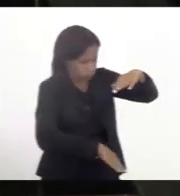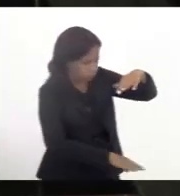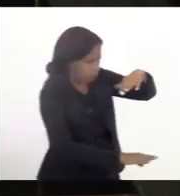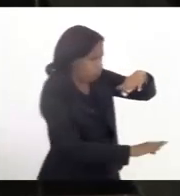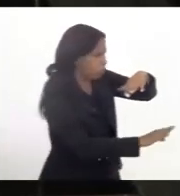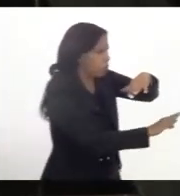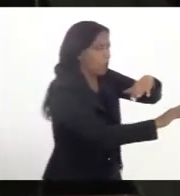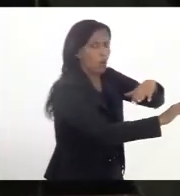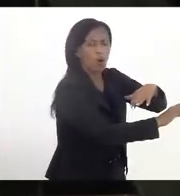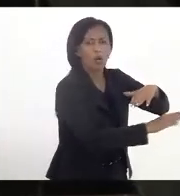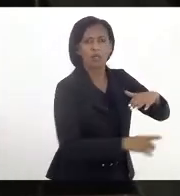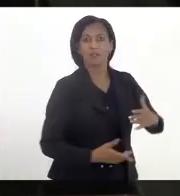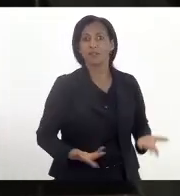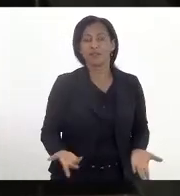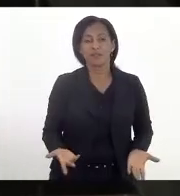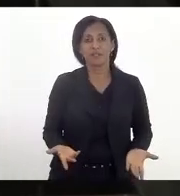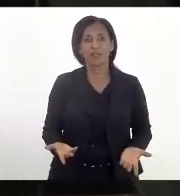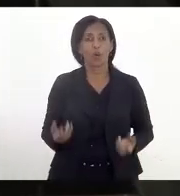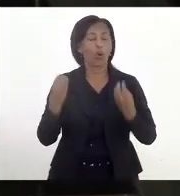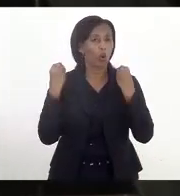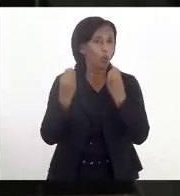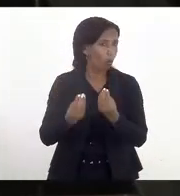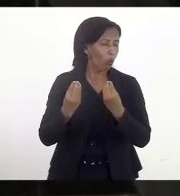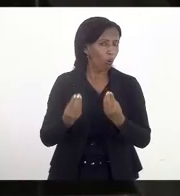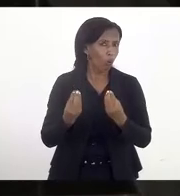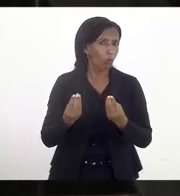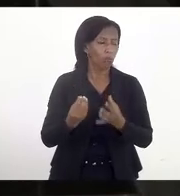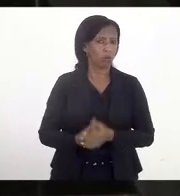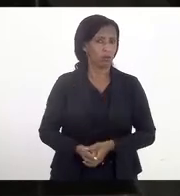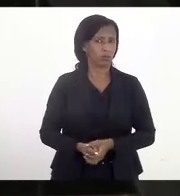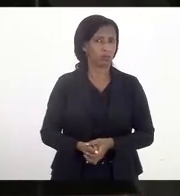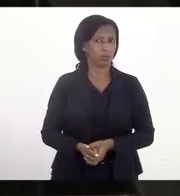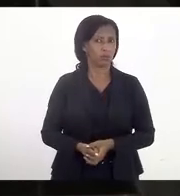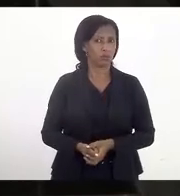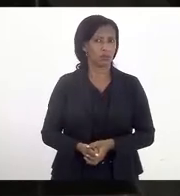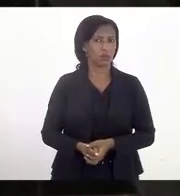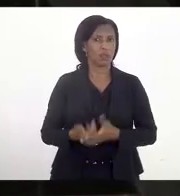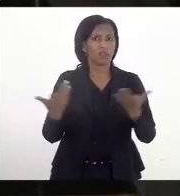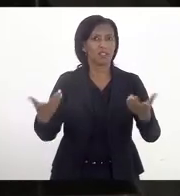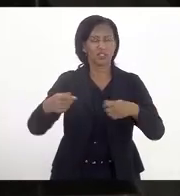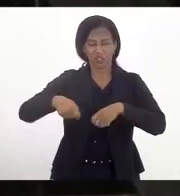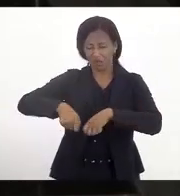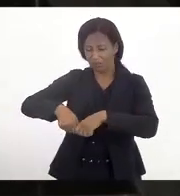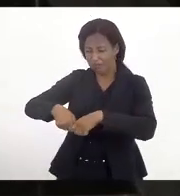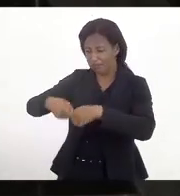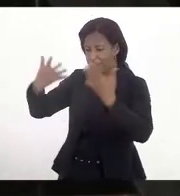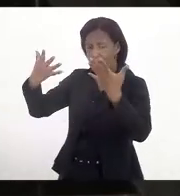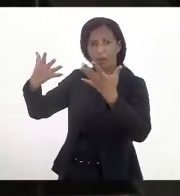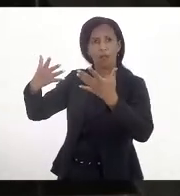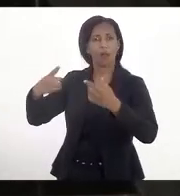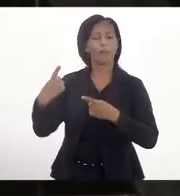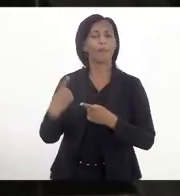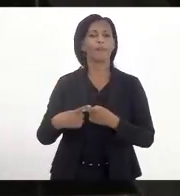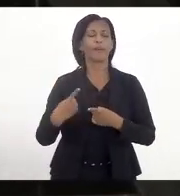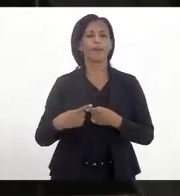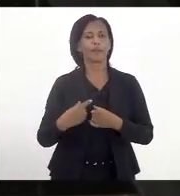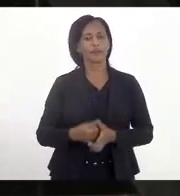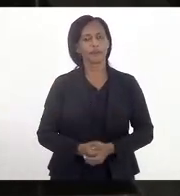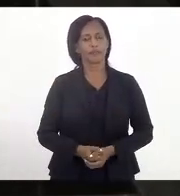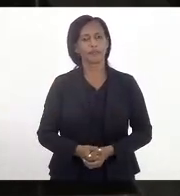A gente não vou deixar vamos deixar que eles se deteriore porque